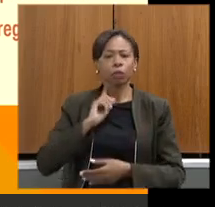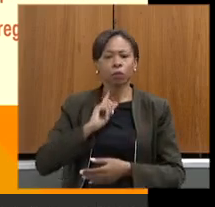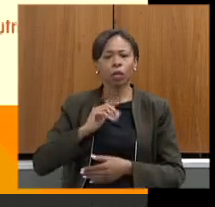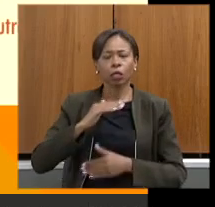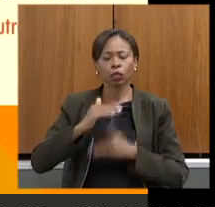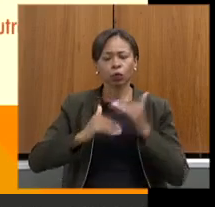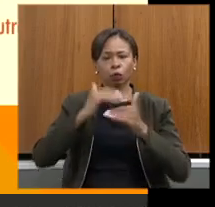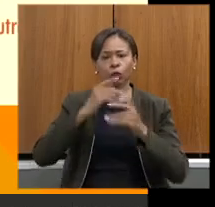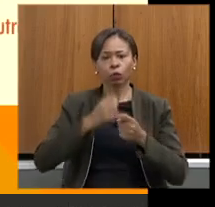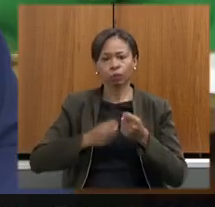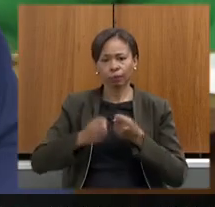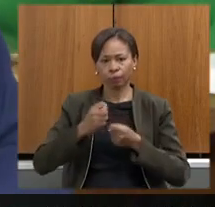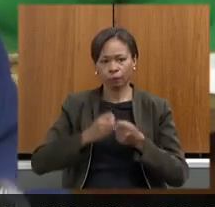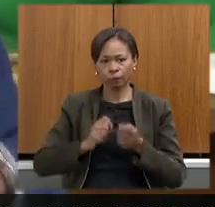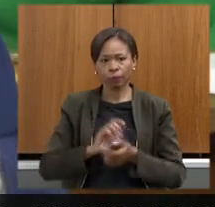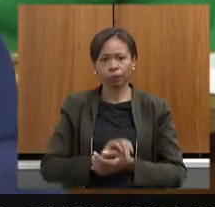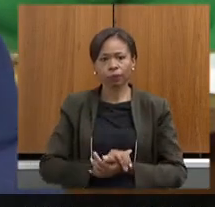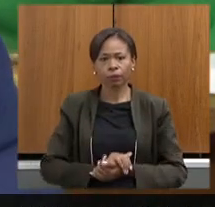econômico